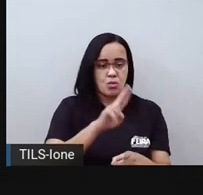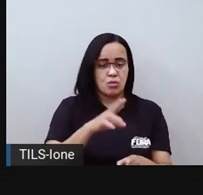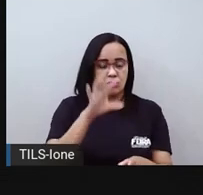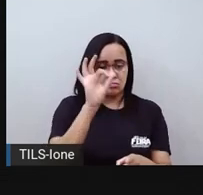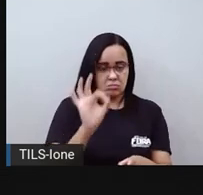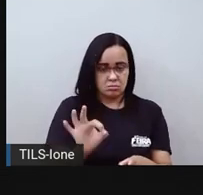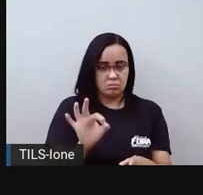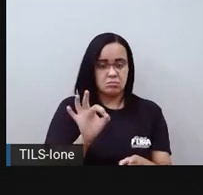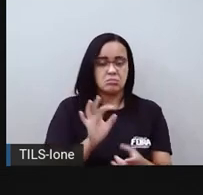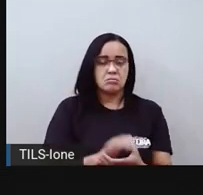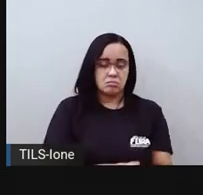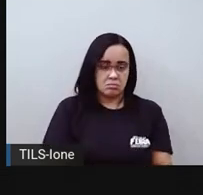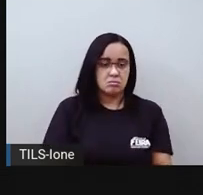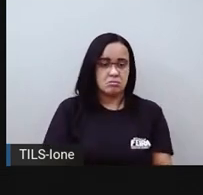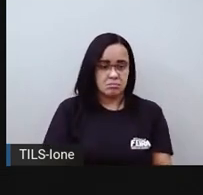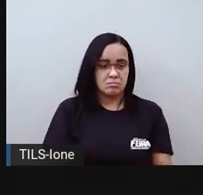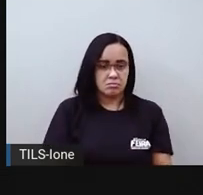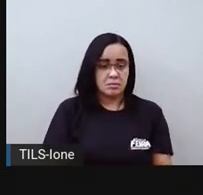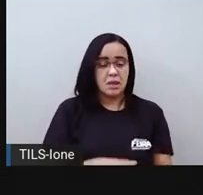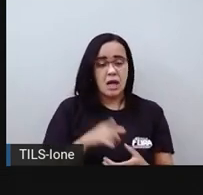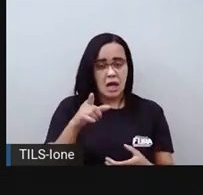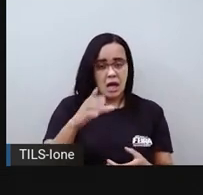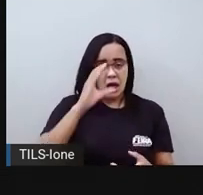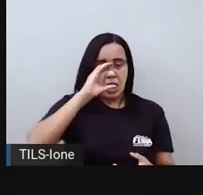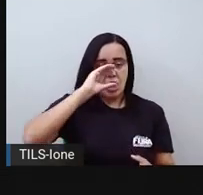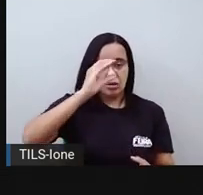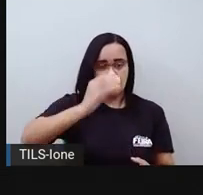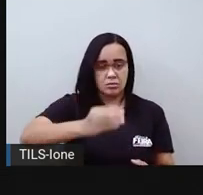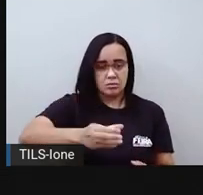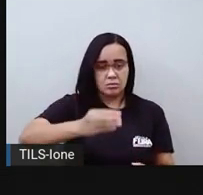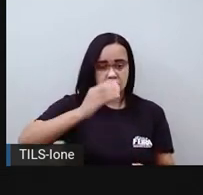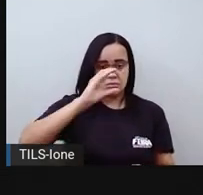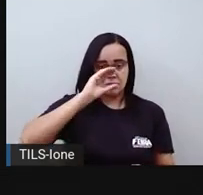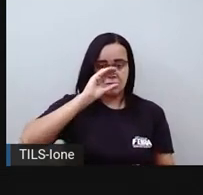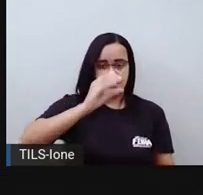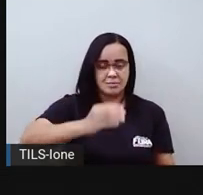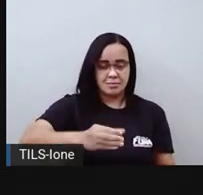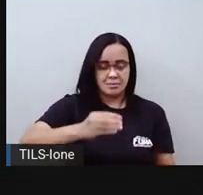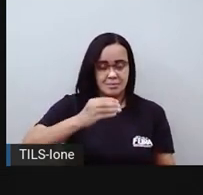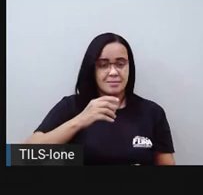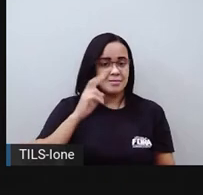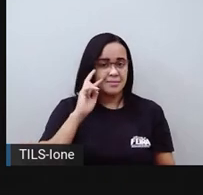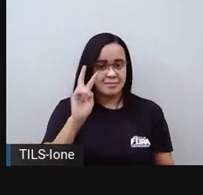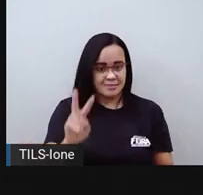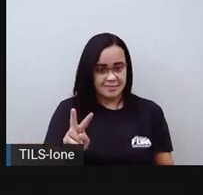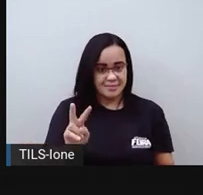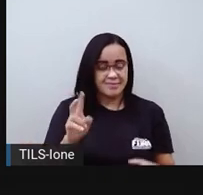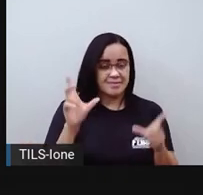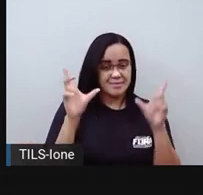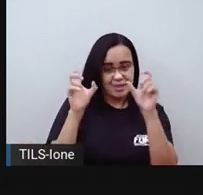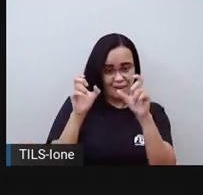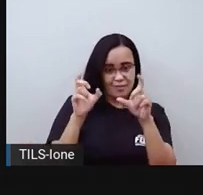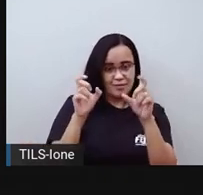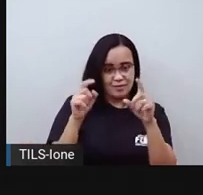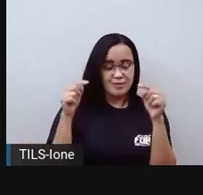E a gente tem agora mais uma imagem, né, do animal, de uma ave que a gente